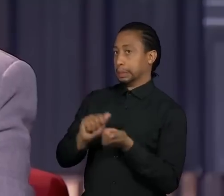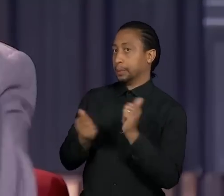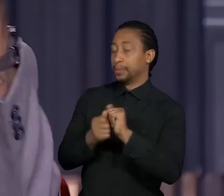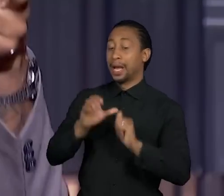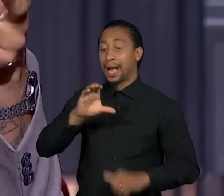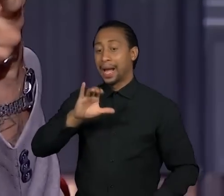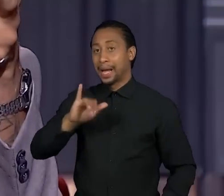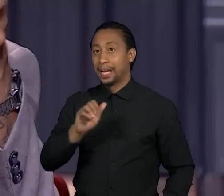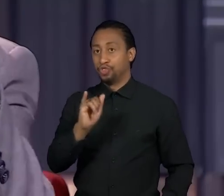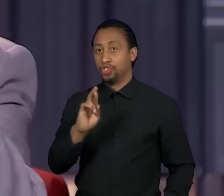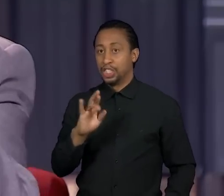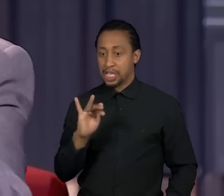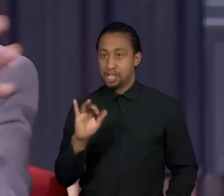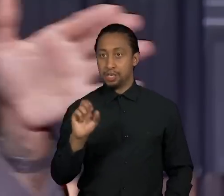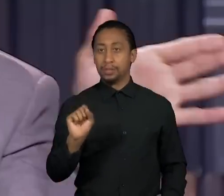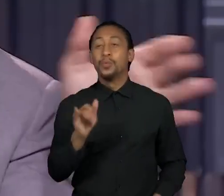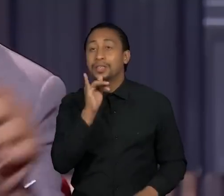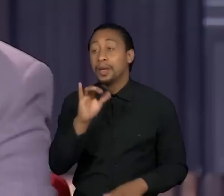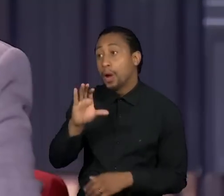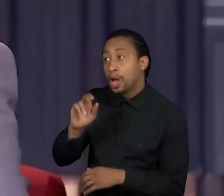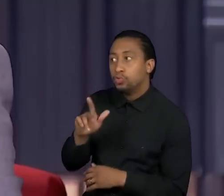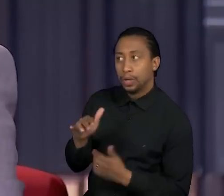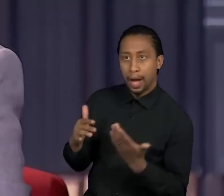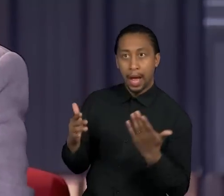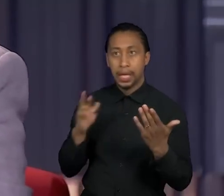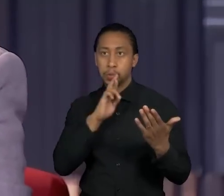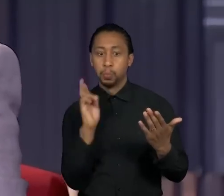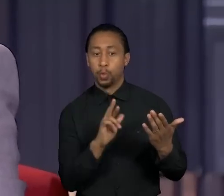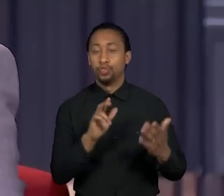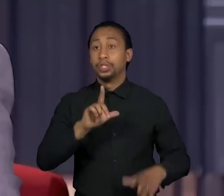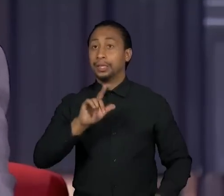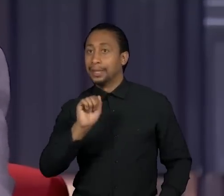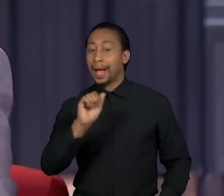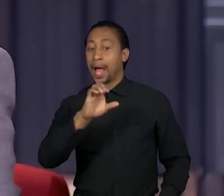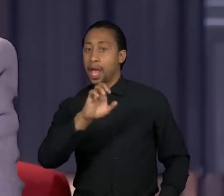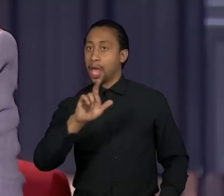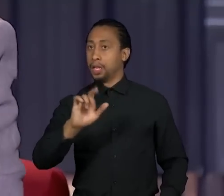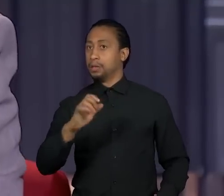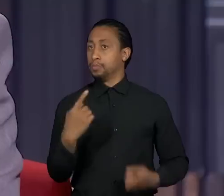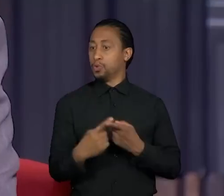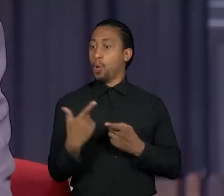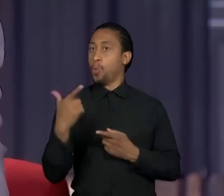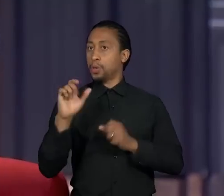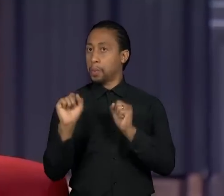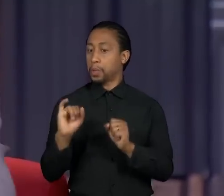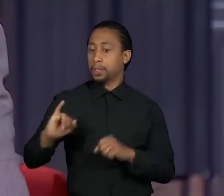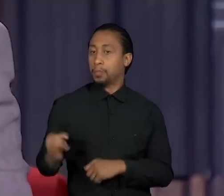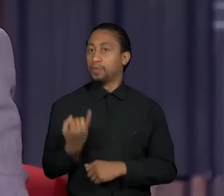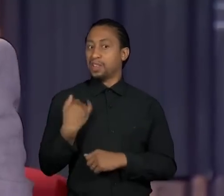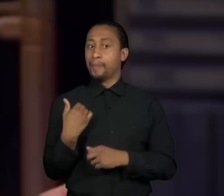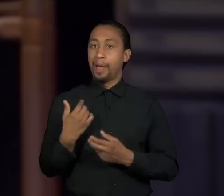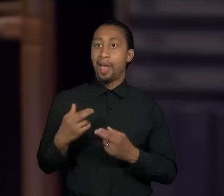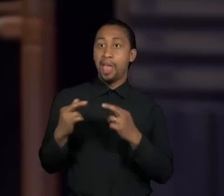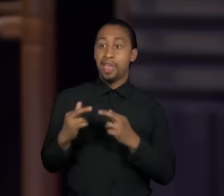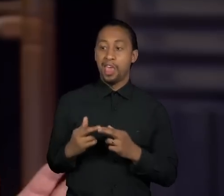A pessoa fala um caju, aí a pessoa fala lá ele. Porque outra pessoa pode usar aquele ambiente para rimar. É